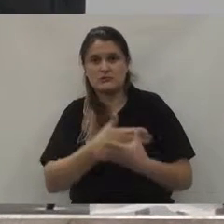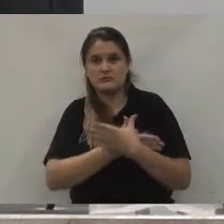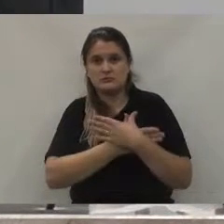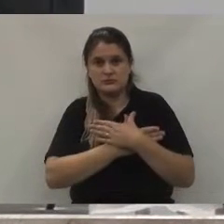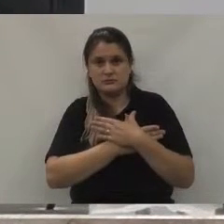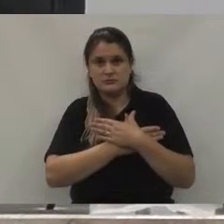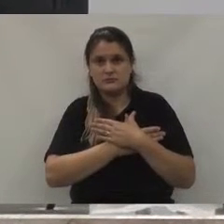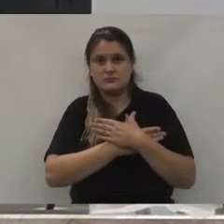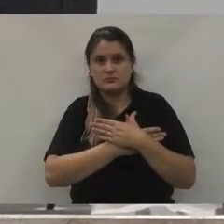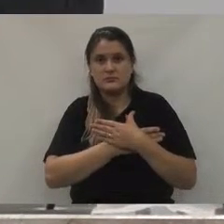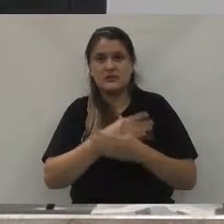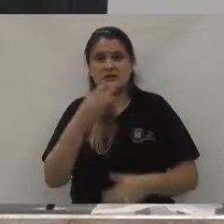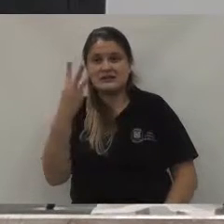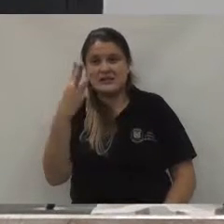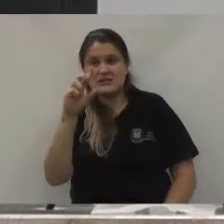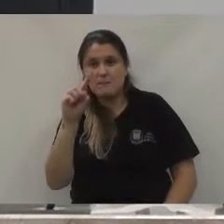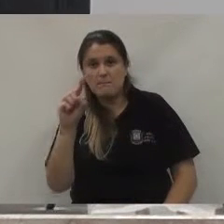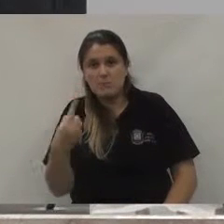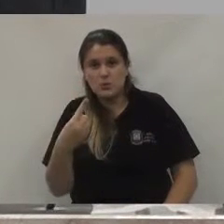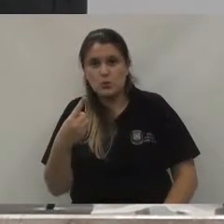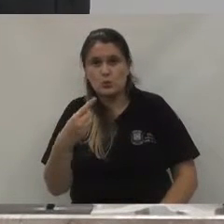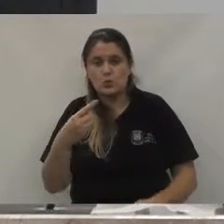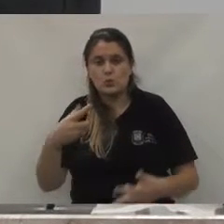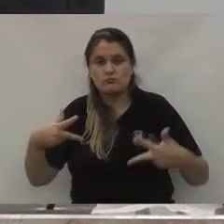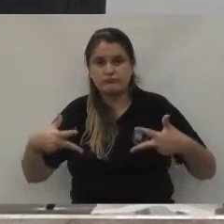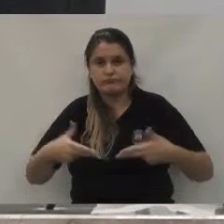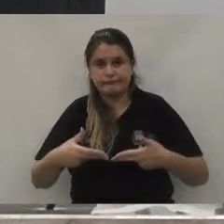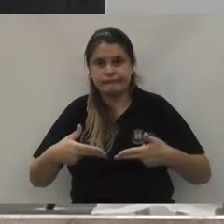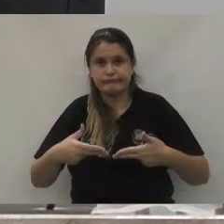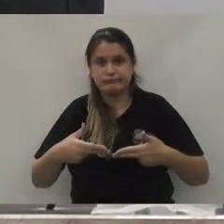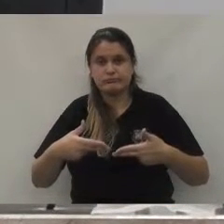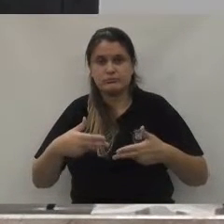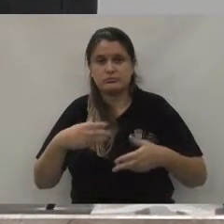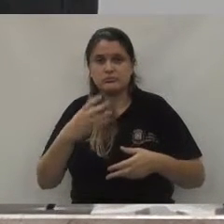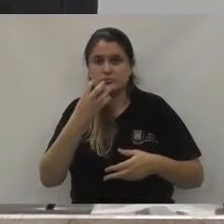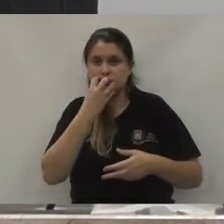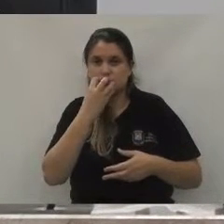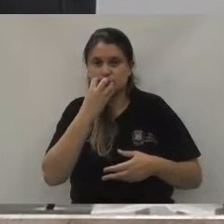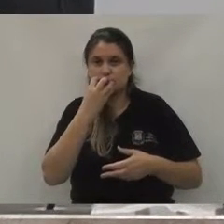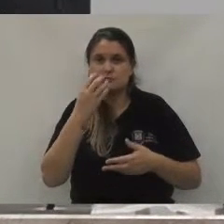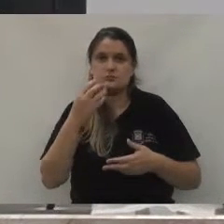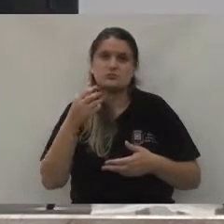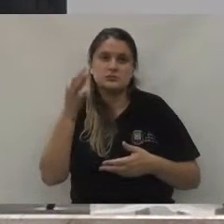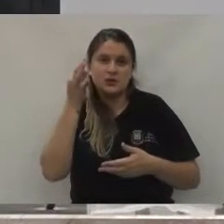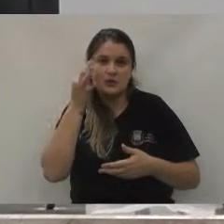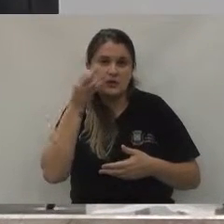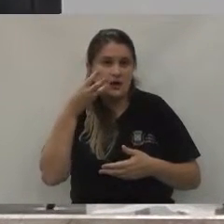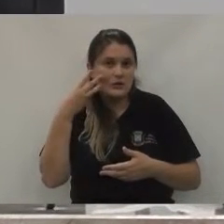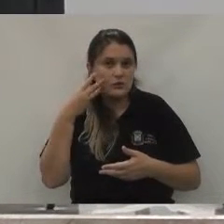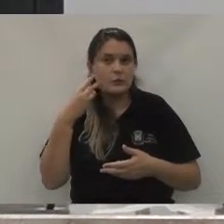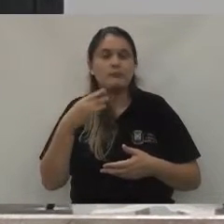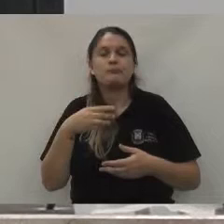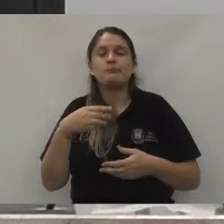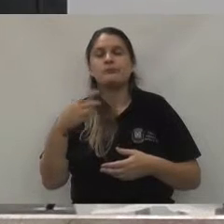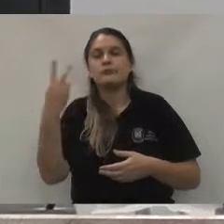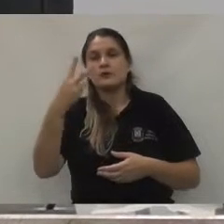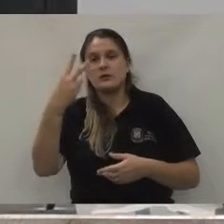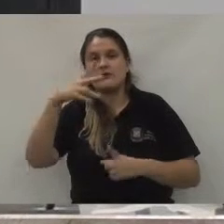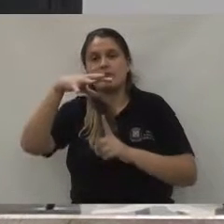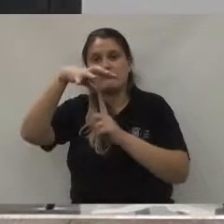com 3 mil castrações segundo também temos hoje uma feira